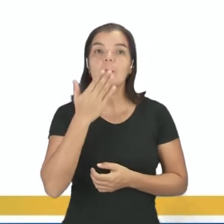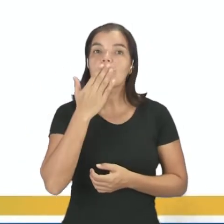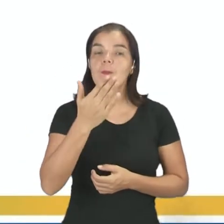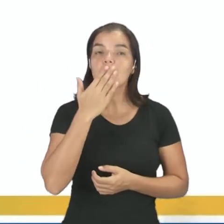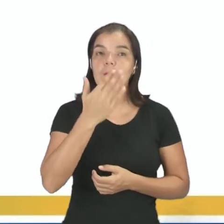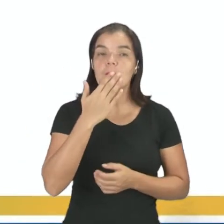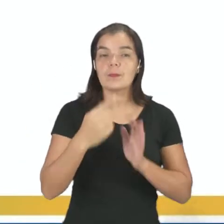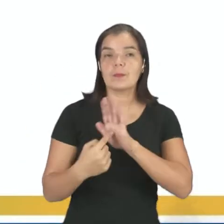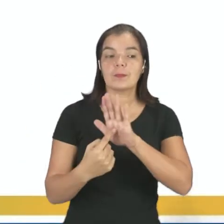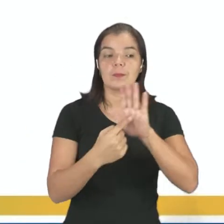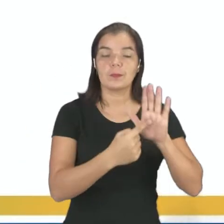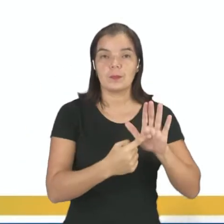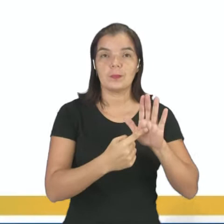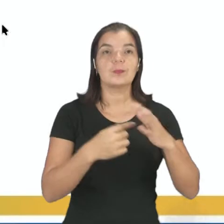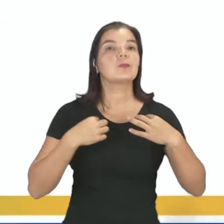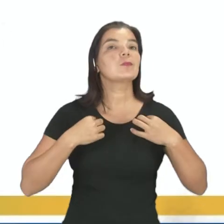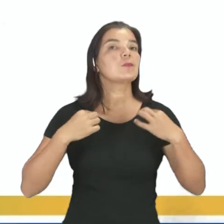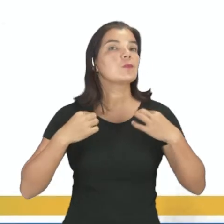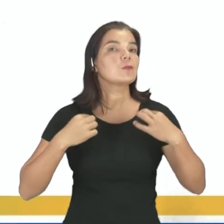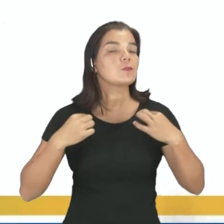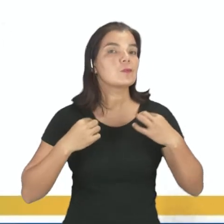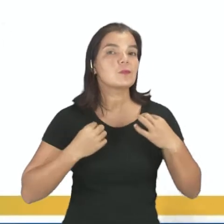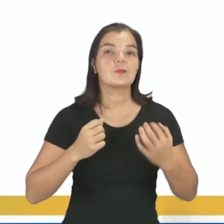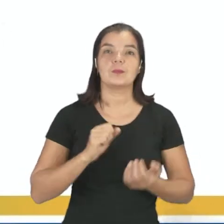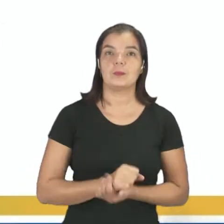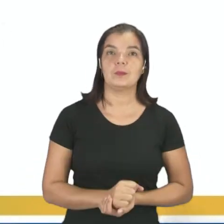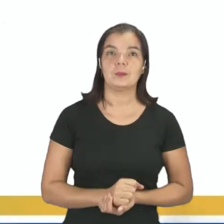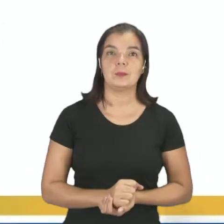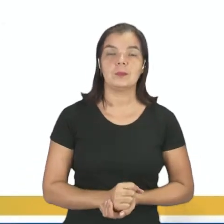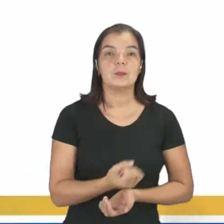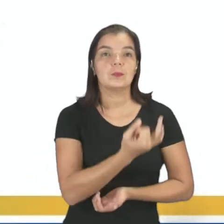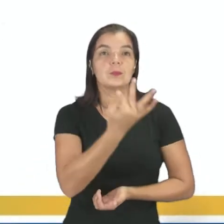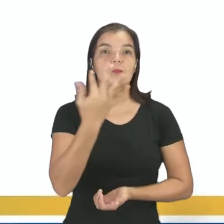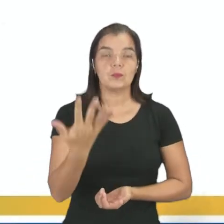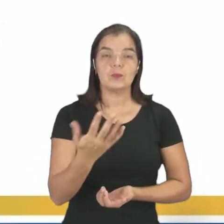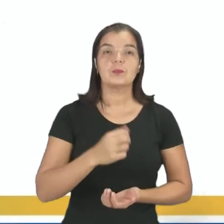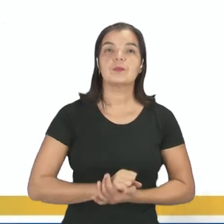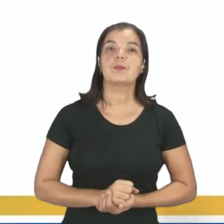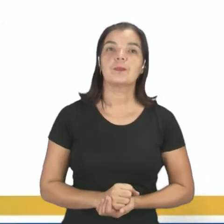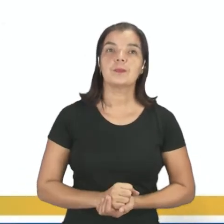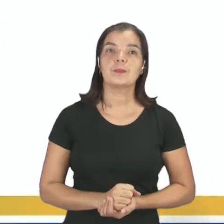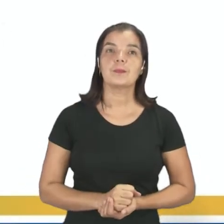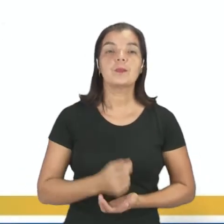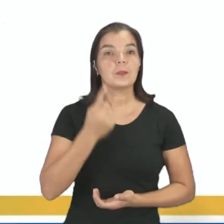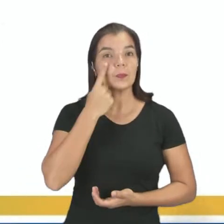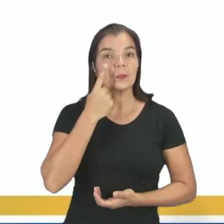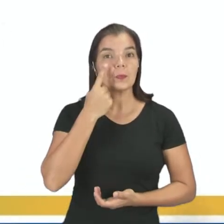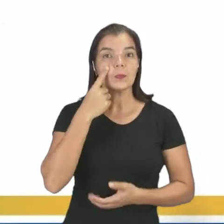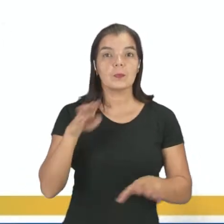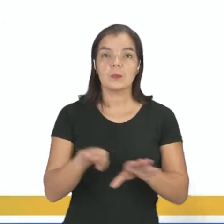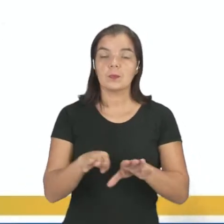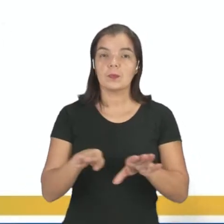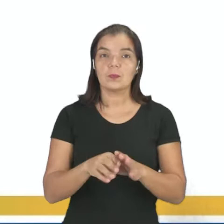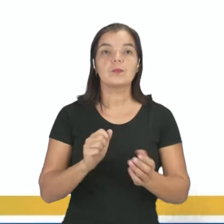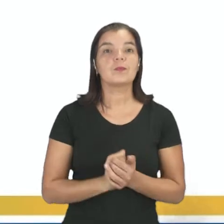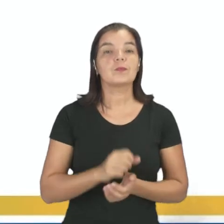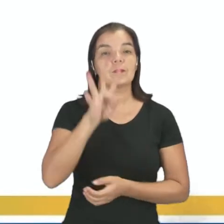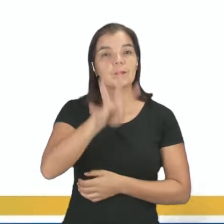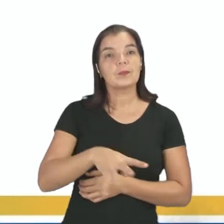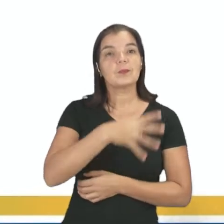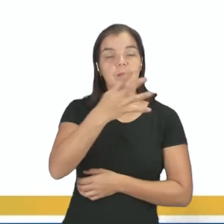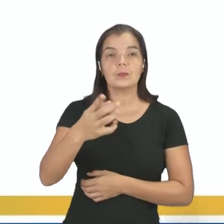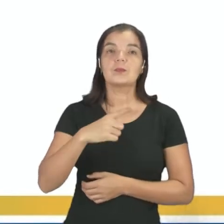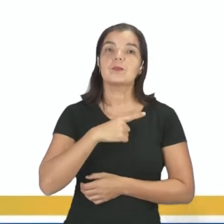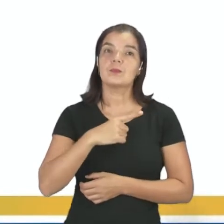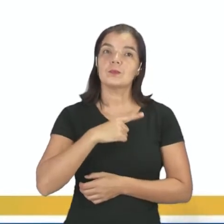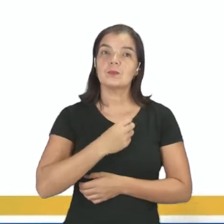de representação, certo? Da quantidade de camisas. Nós vimos que lá naquela tabela nós